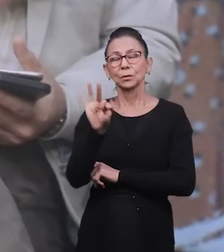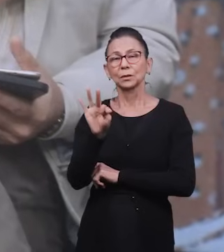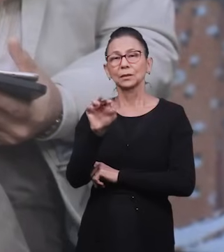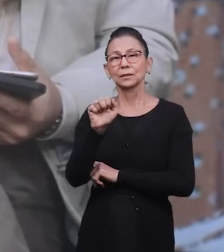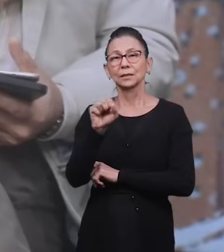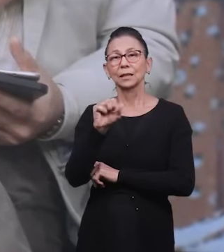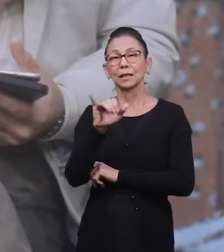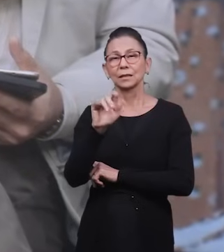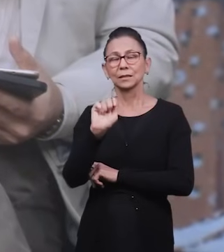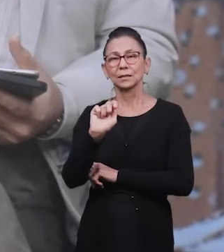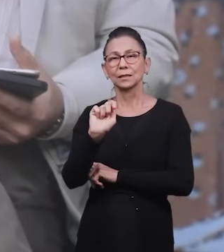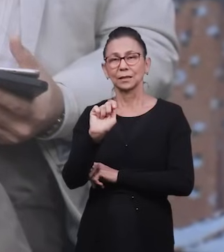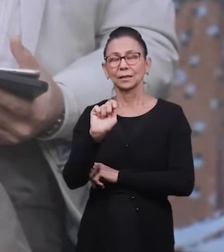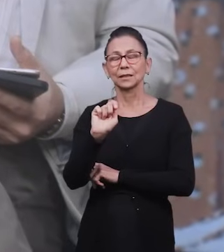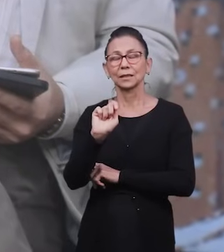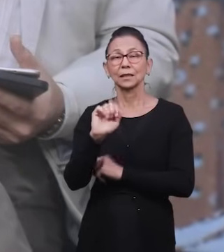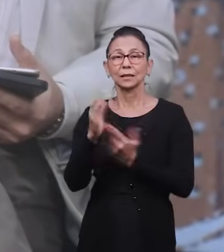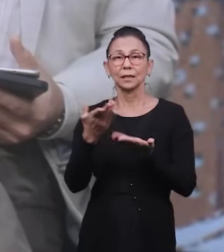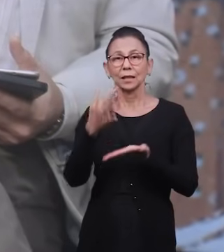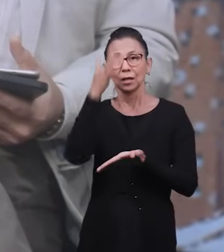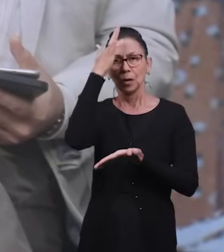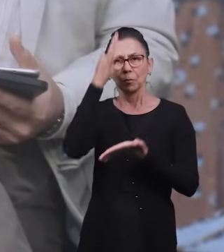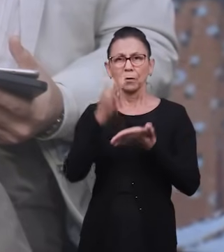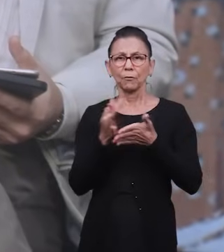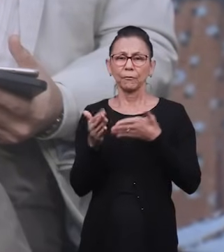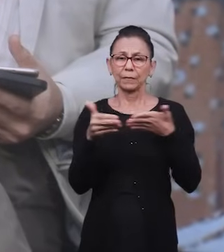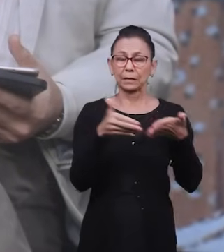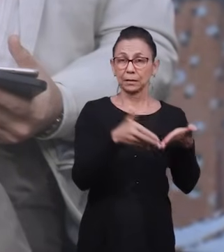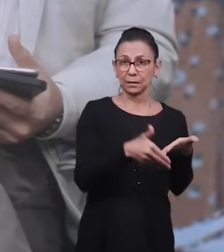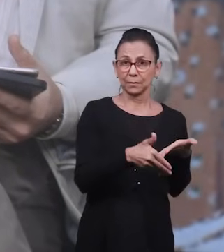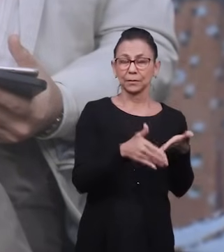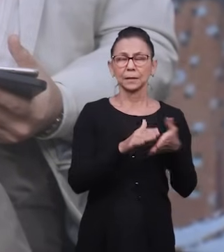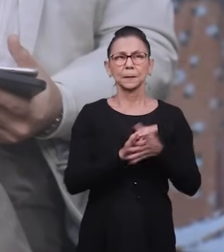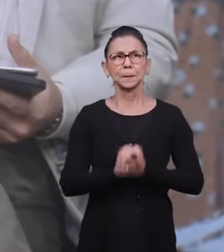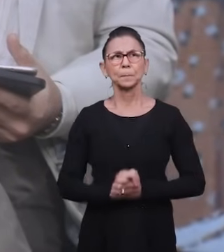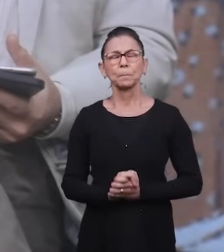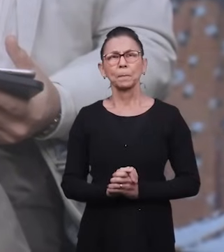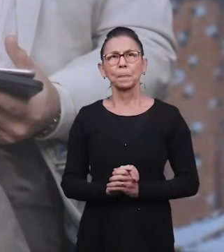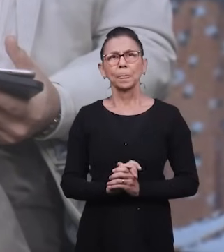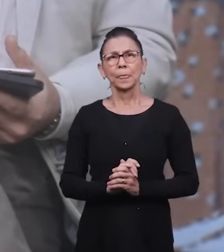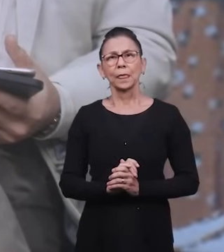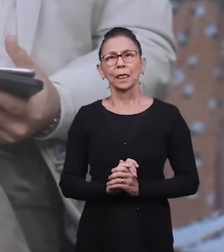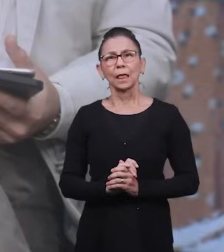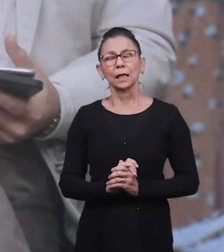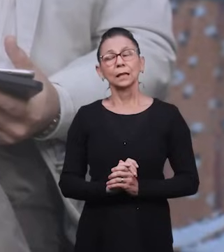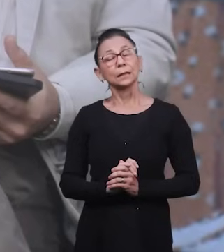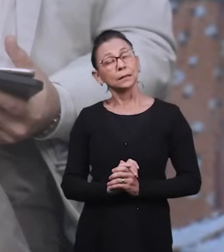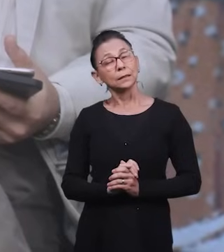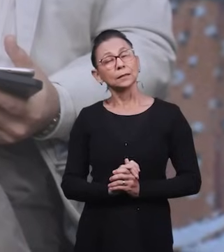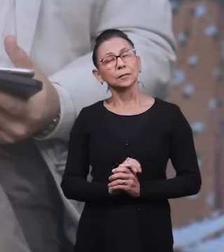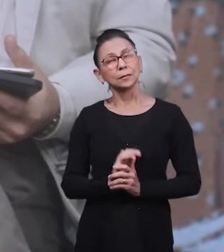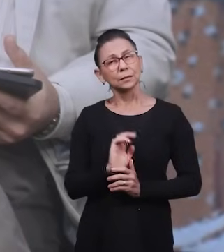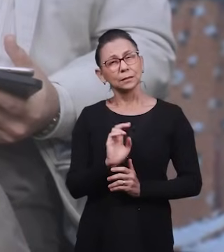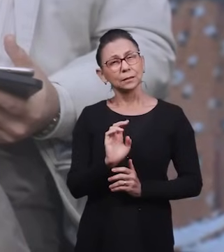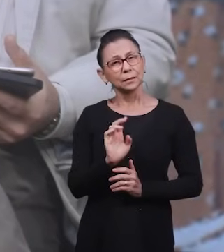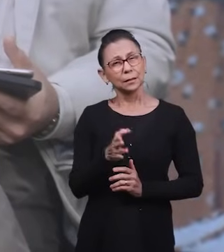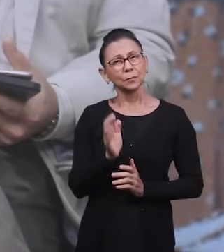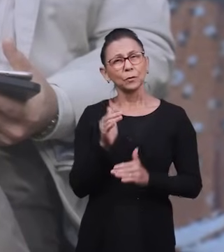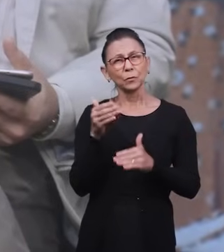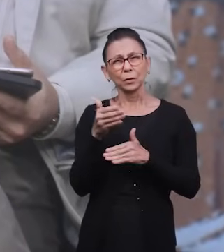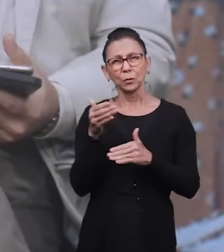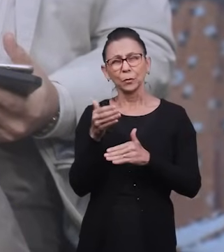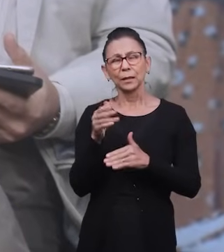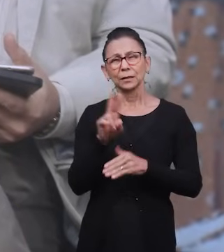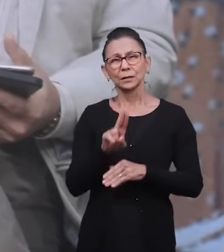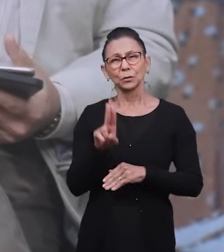pouquinho, não esquece da pergunta, não. Aliás, é uma expressão que tem sido usada com muita